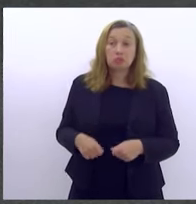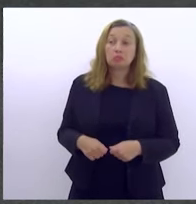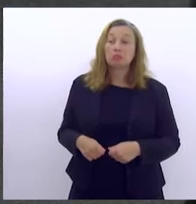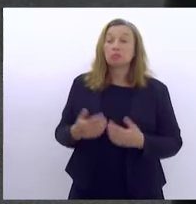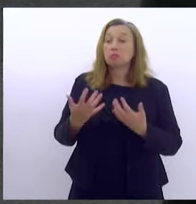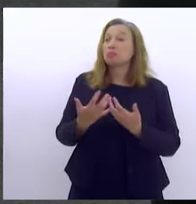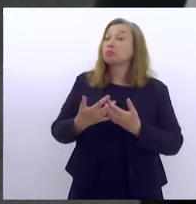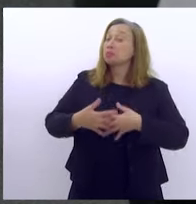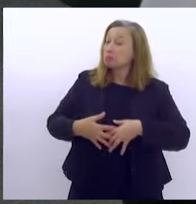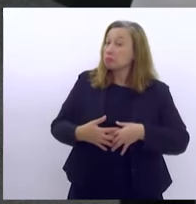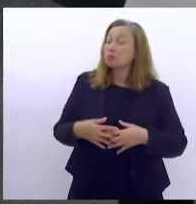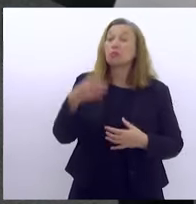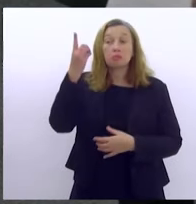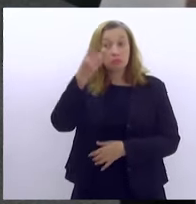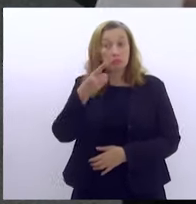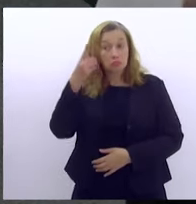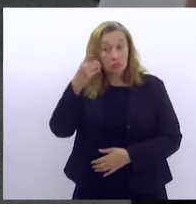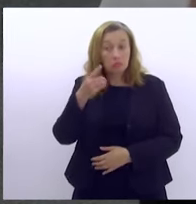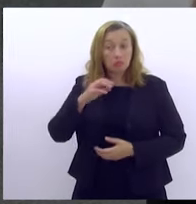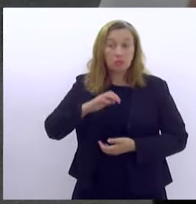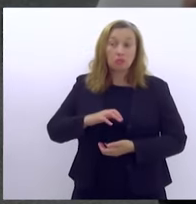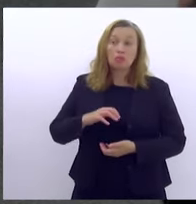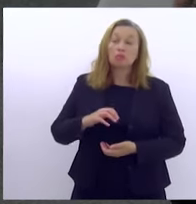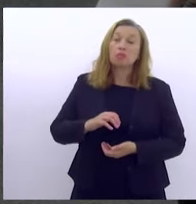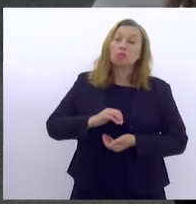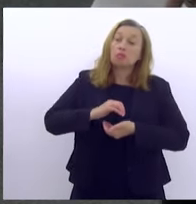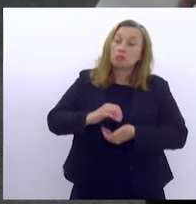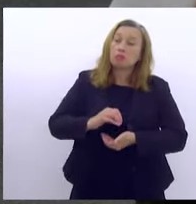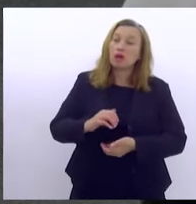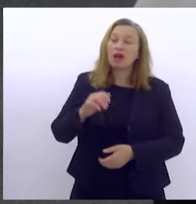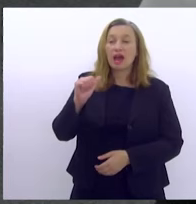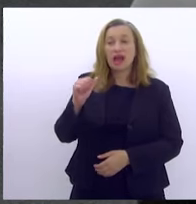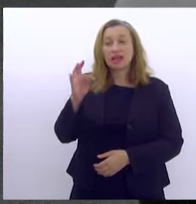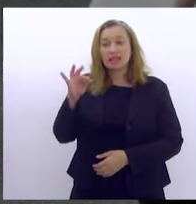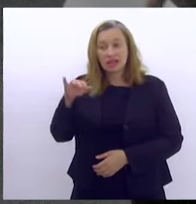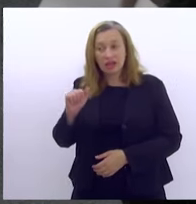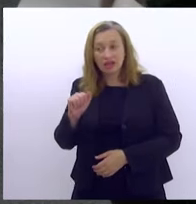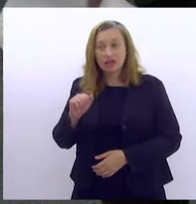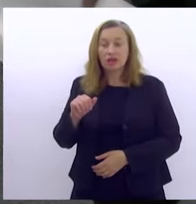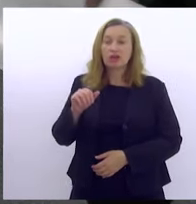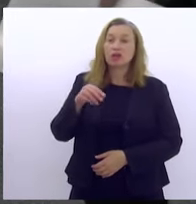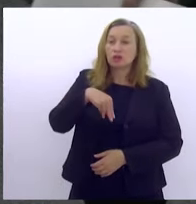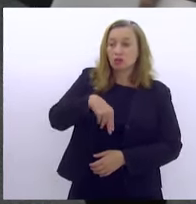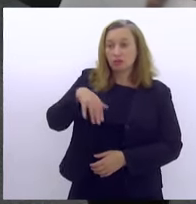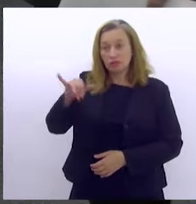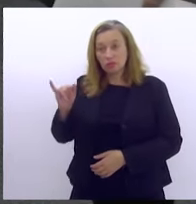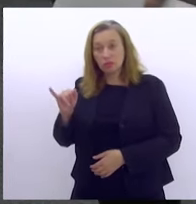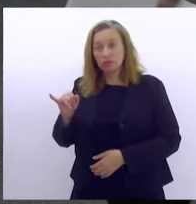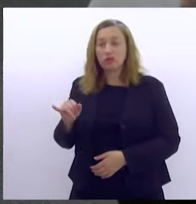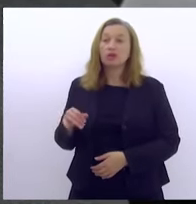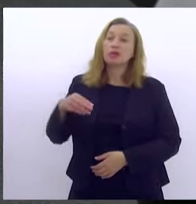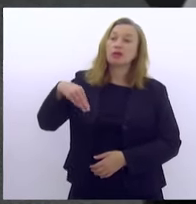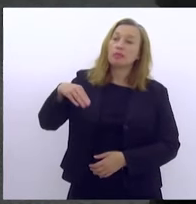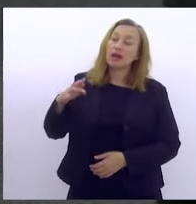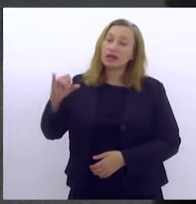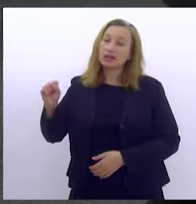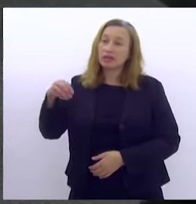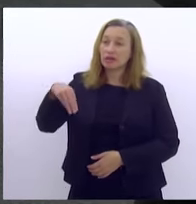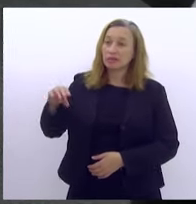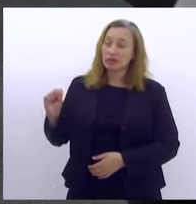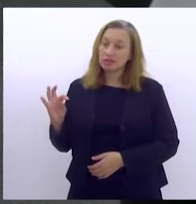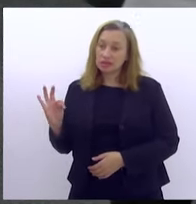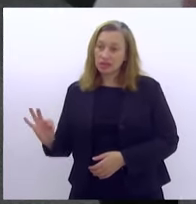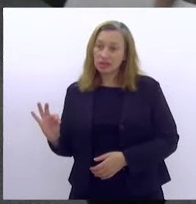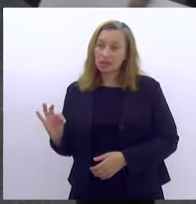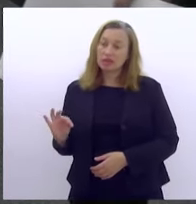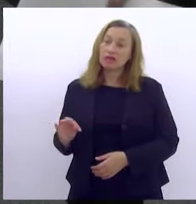Petrópolis. O deputado decano Átila Nunes, uma para Nova Friburgo. E a Marina do MST para a cidade de